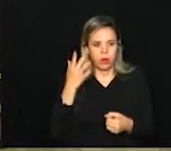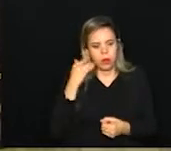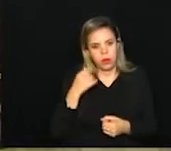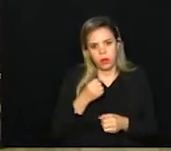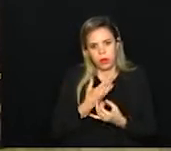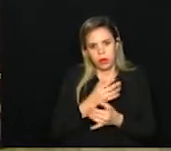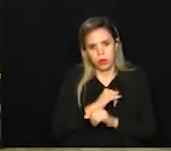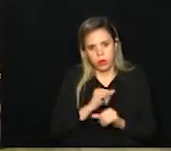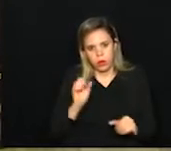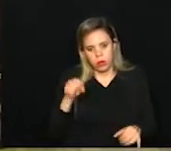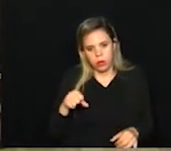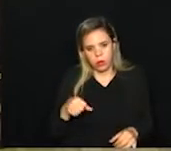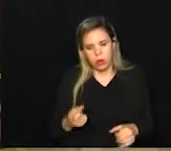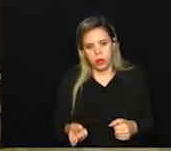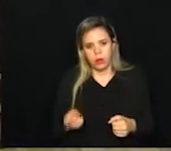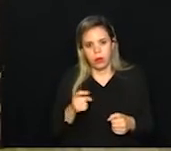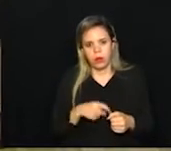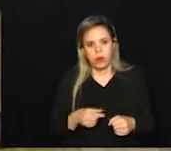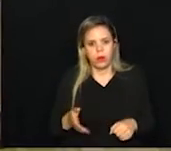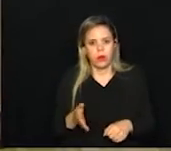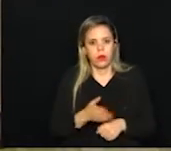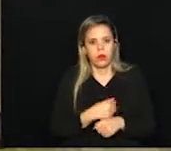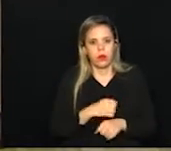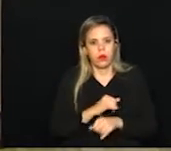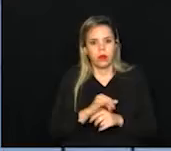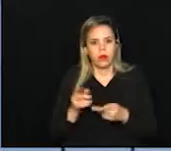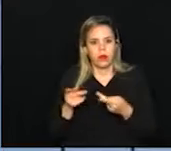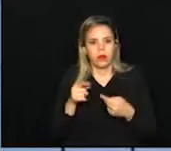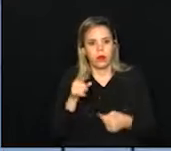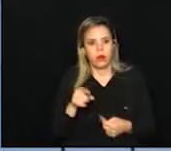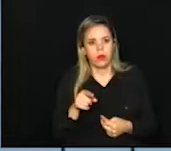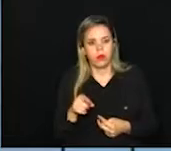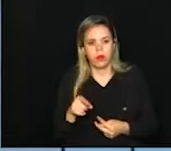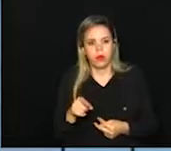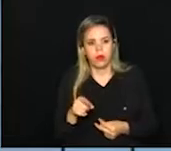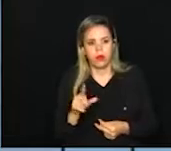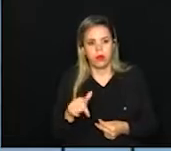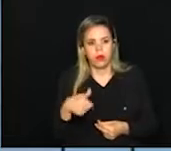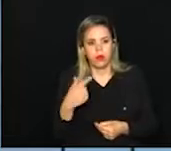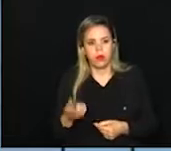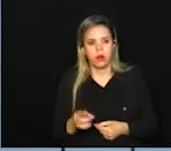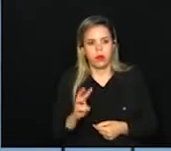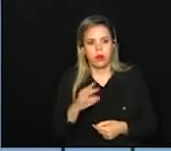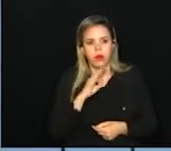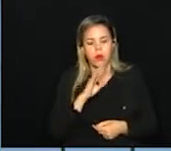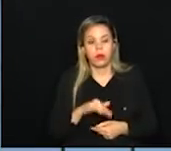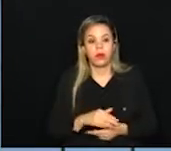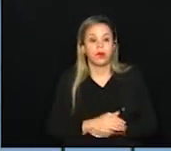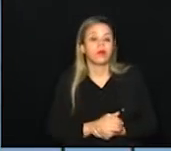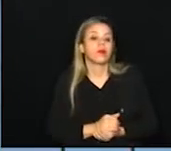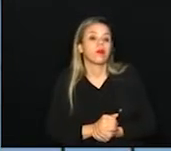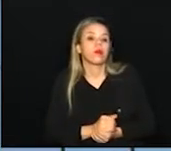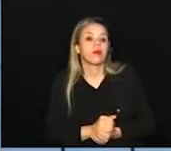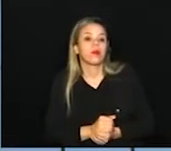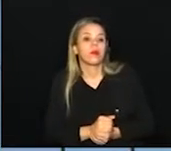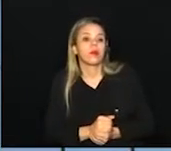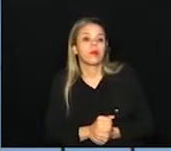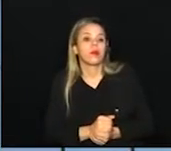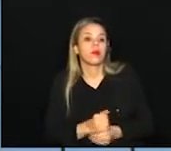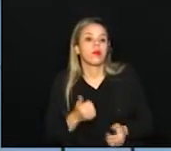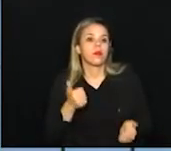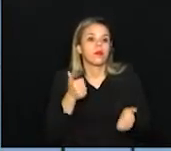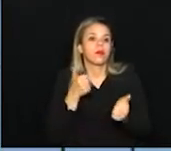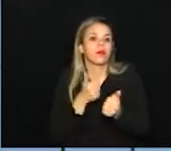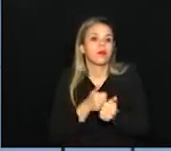mais informações? Volto sim, mas antes eu deixo o convite para você, logo mais às 3 horas da tarde,